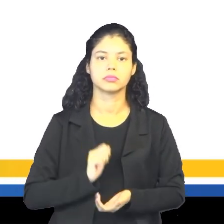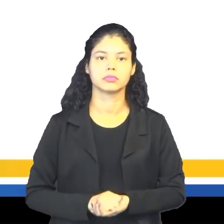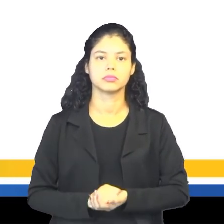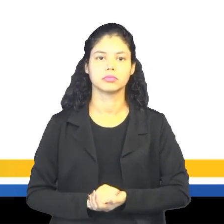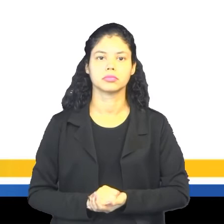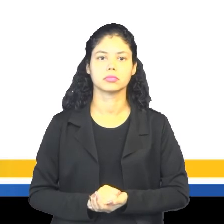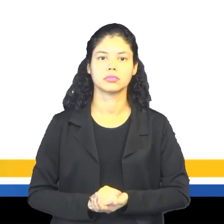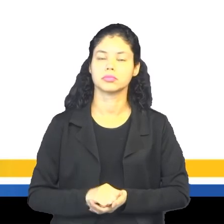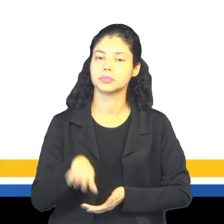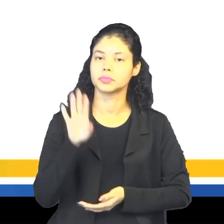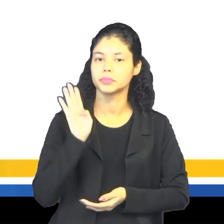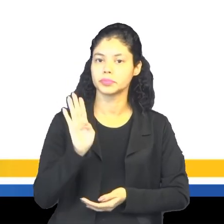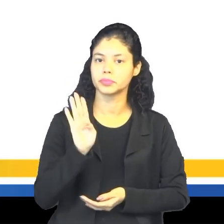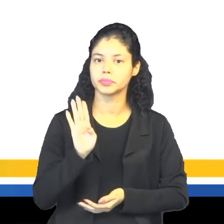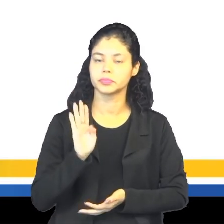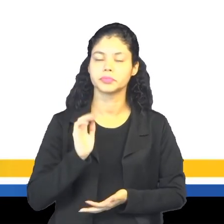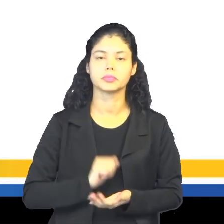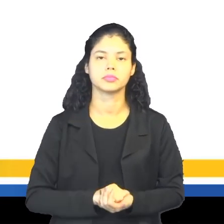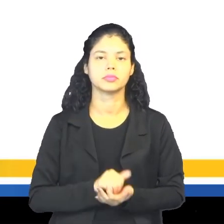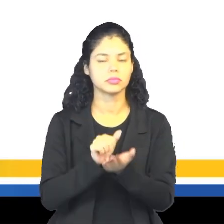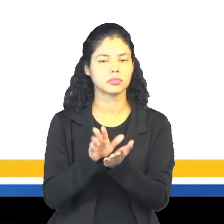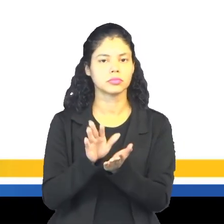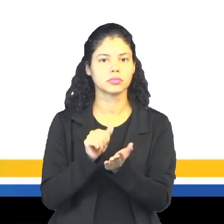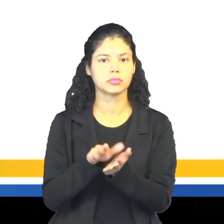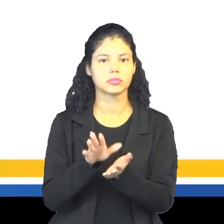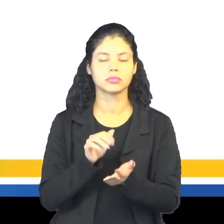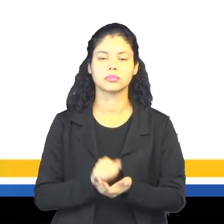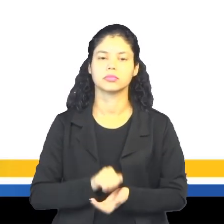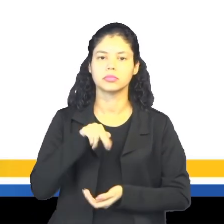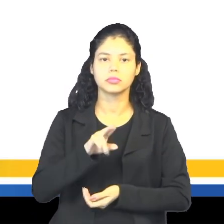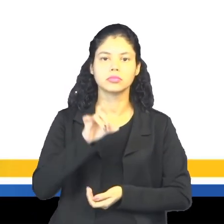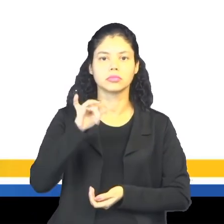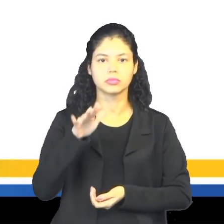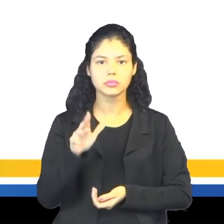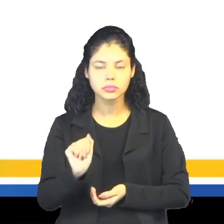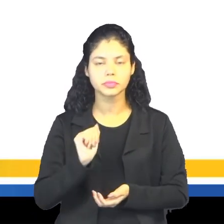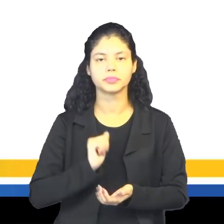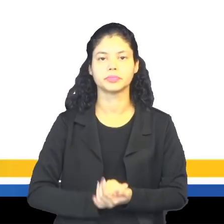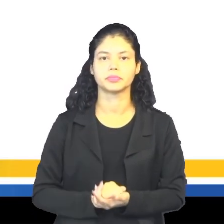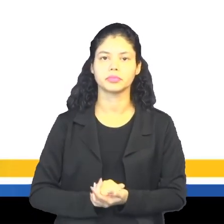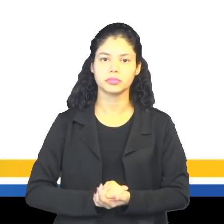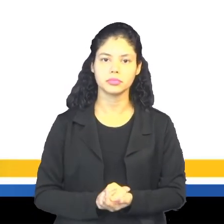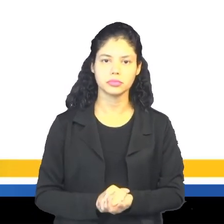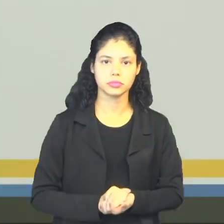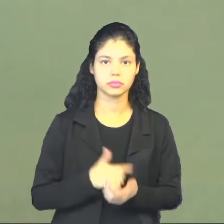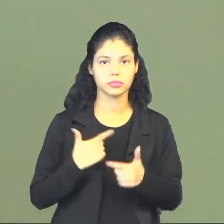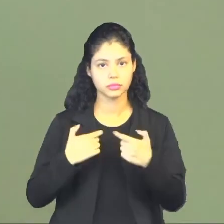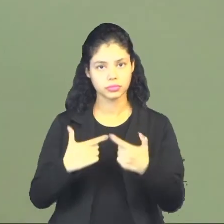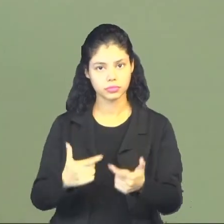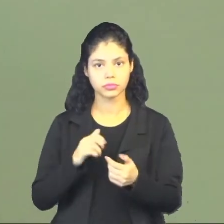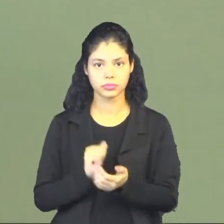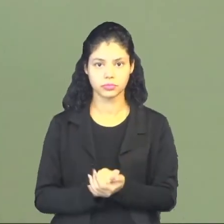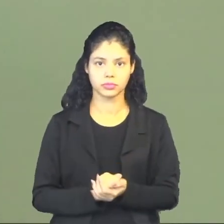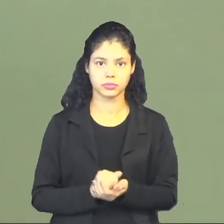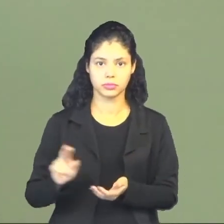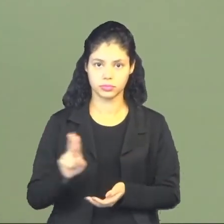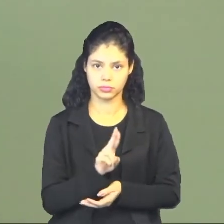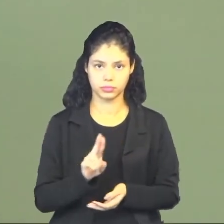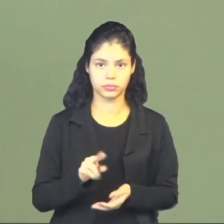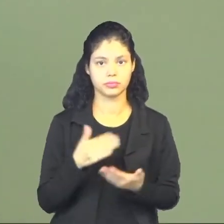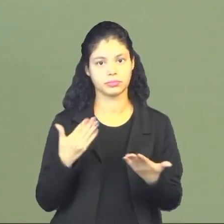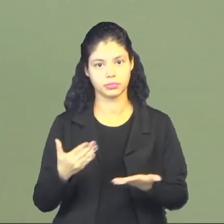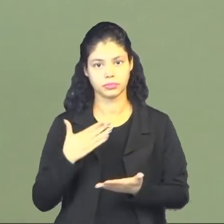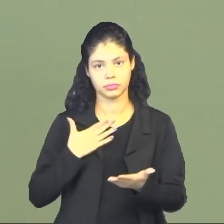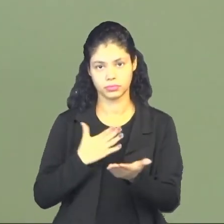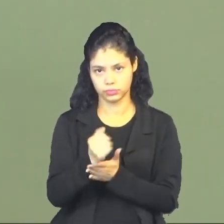é a letra B, a expulsão dos muçulmanos, né, na Península Ibérica. São chamadas guerras de